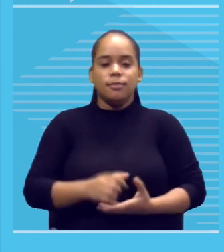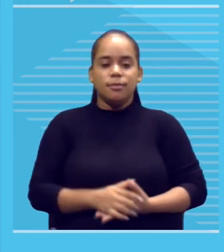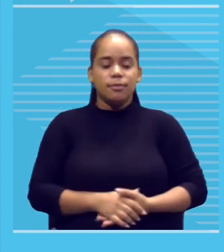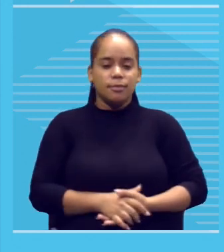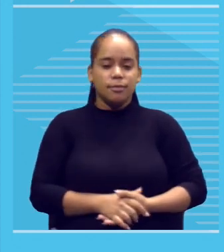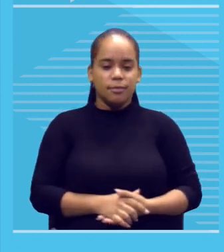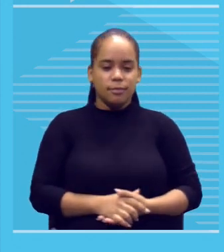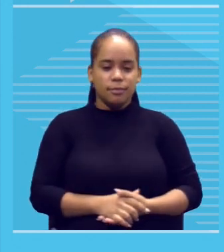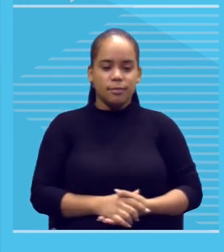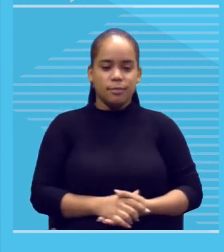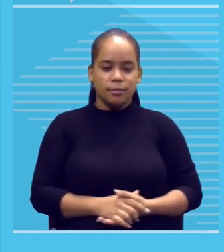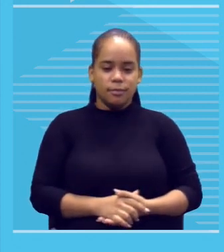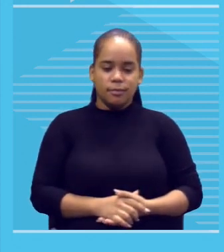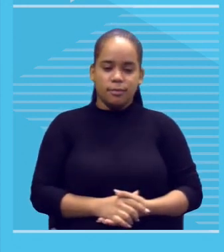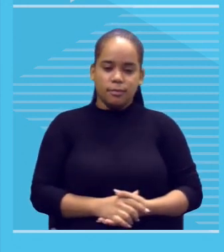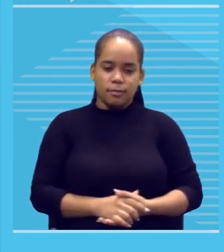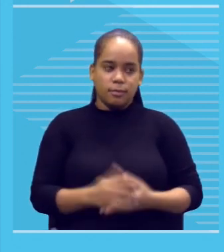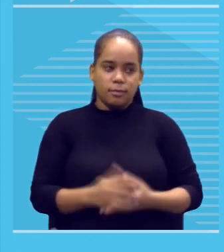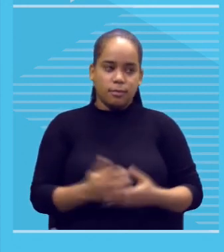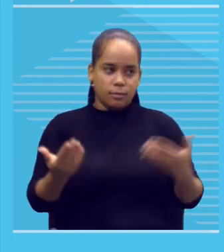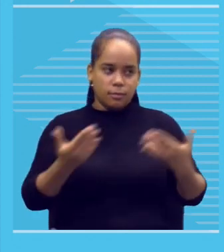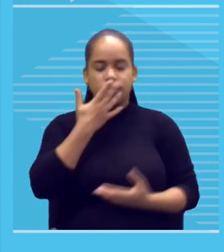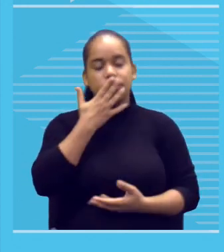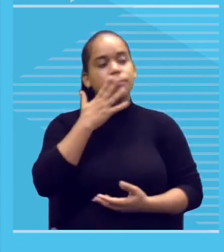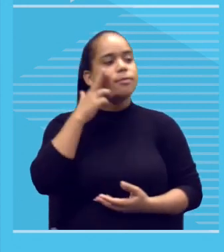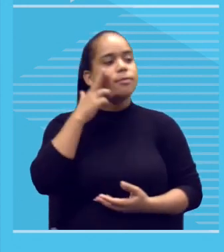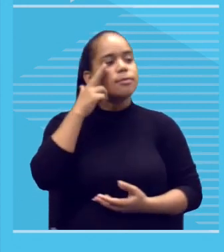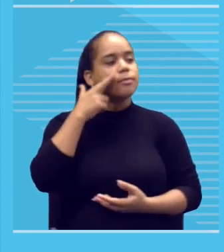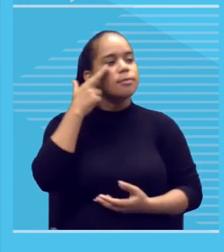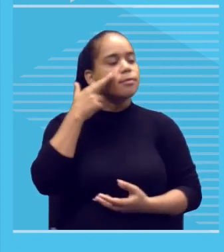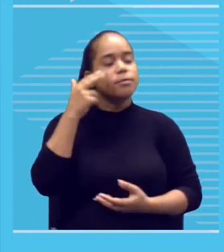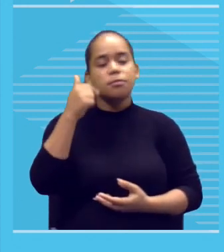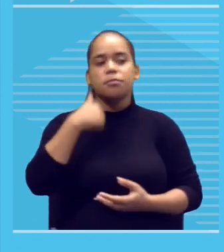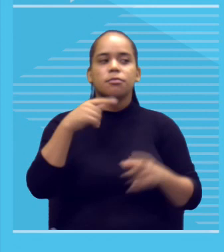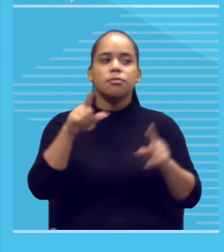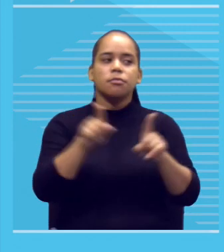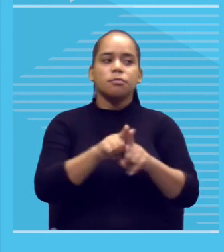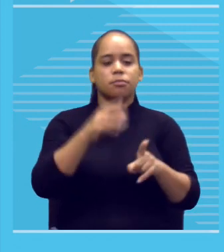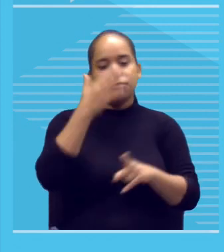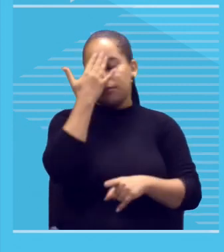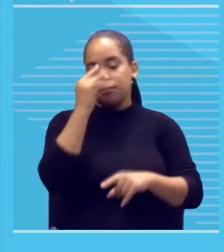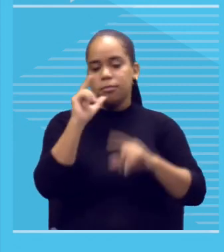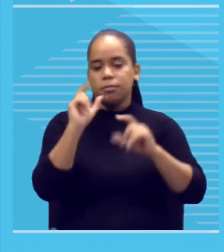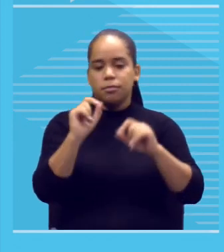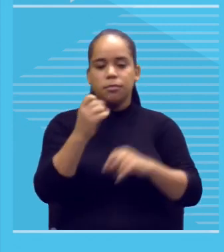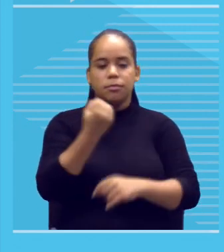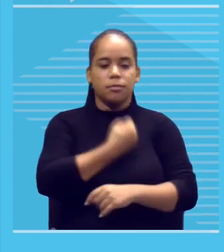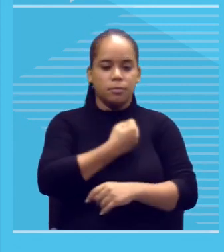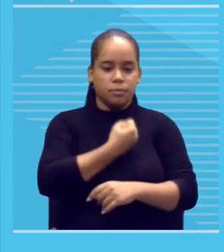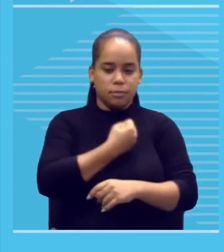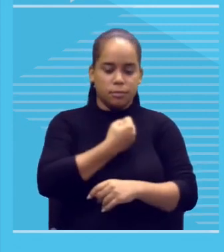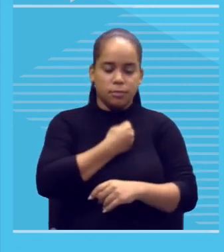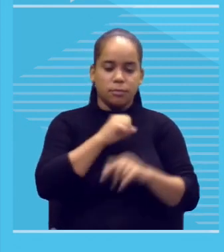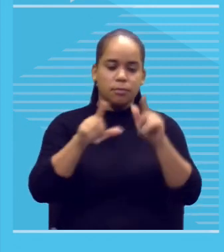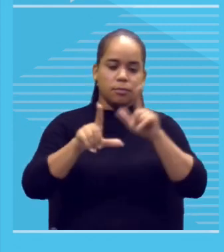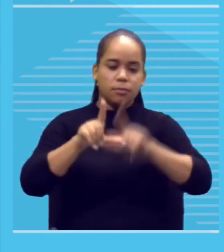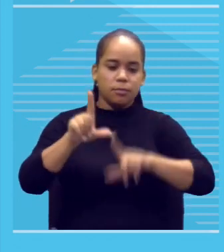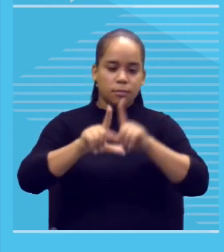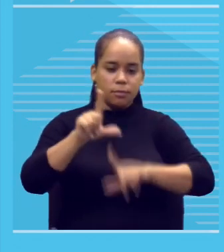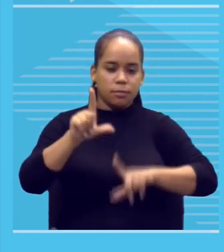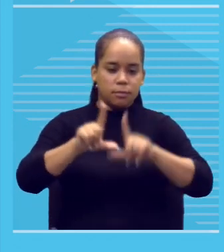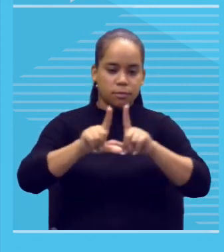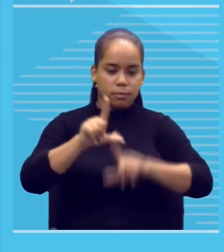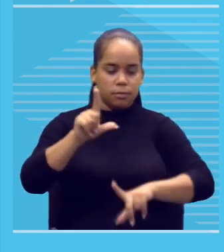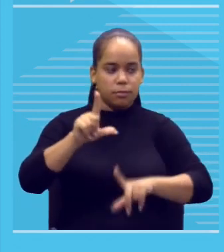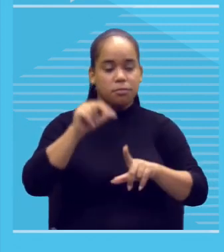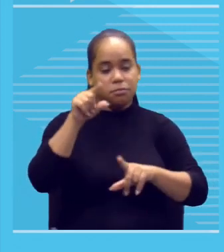vamos fazer aqui de roxo agora ó eu também não sei né o meu termo desconhecido a letra que escolhe é